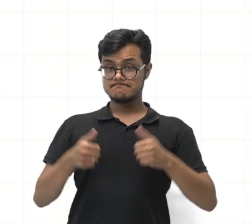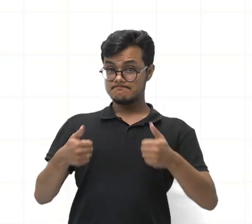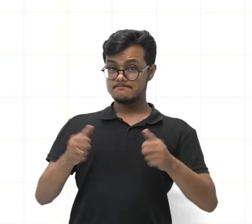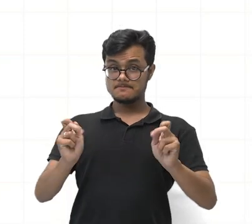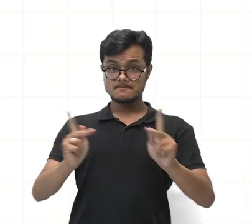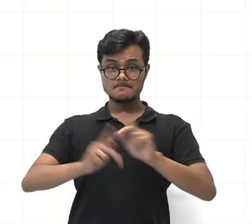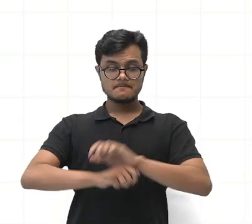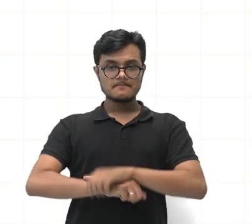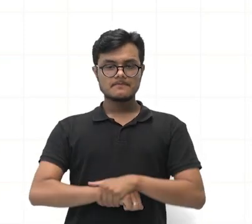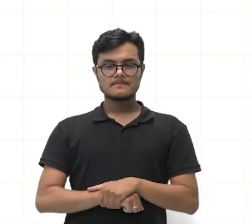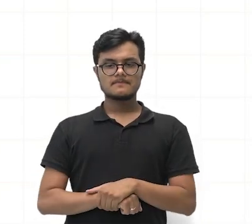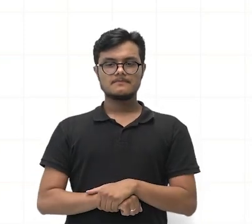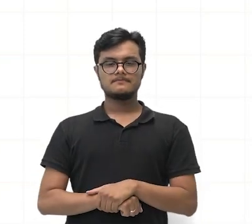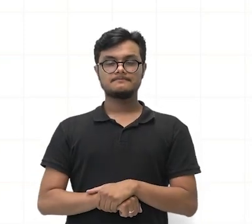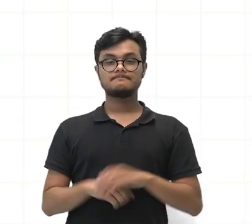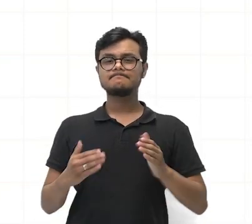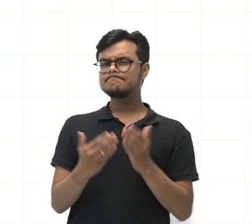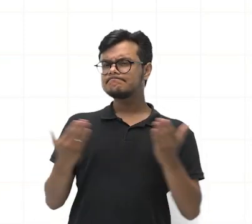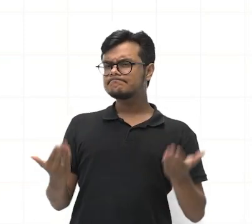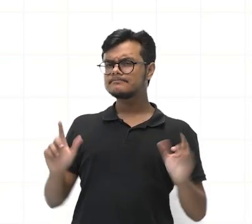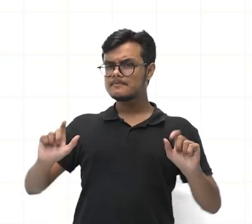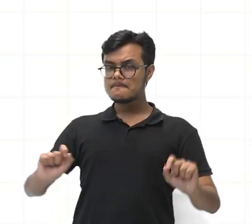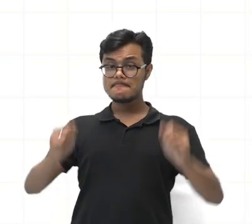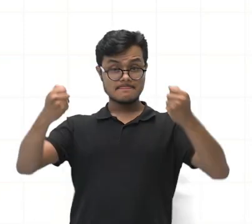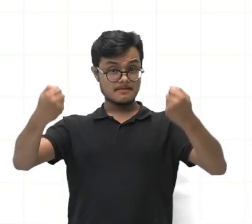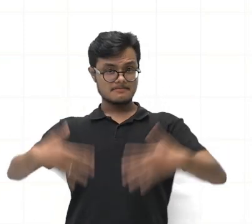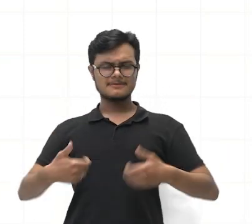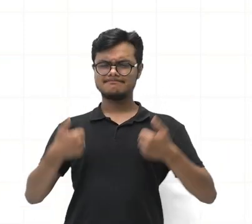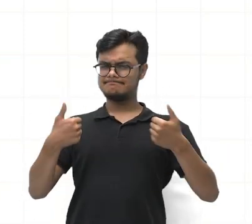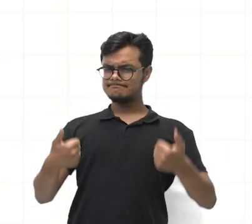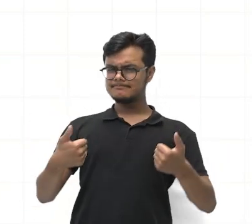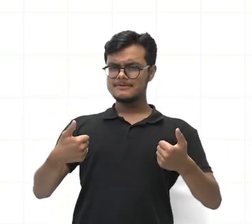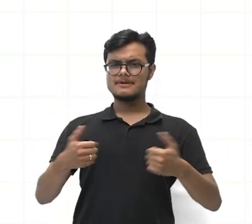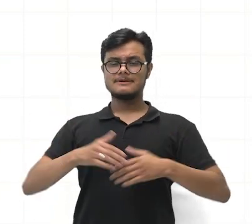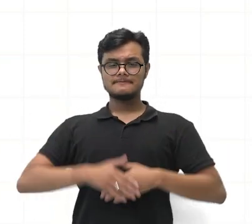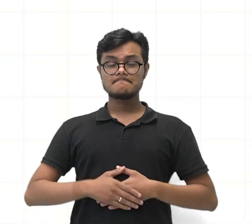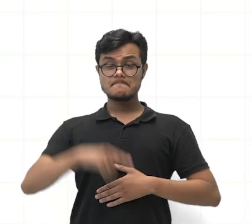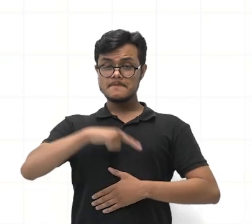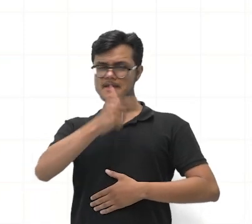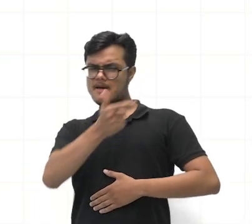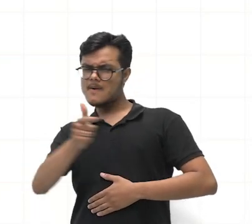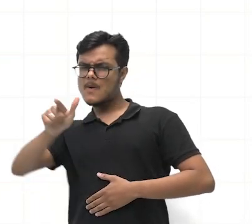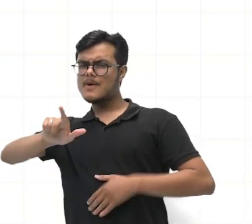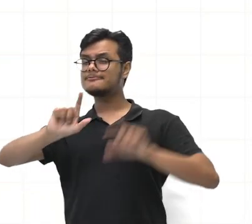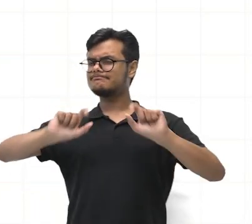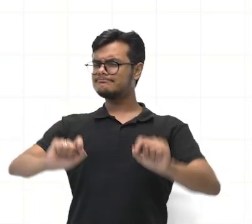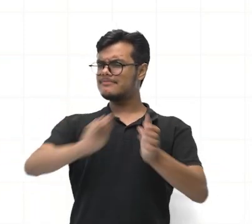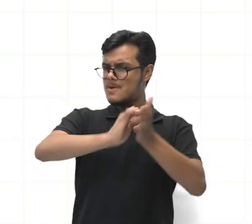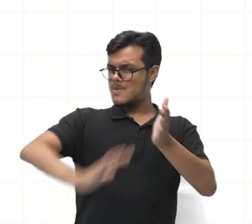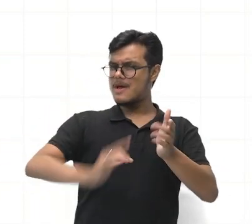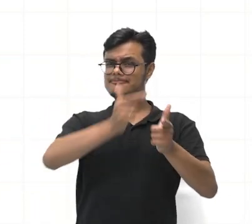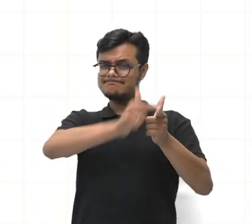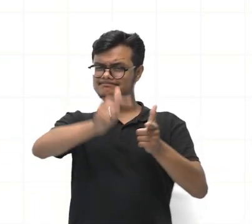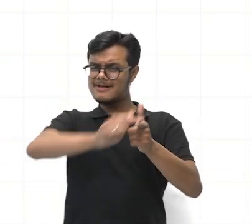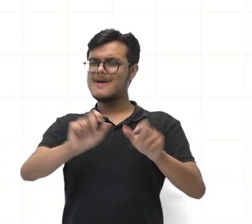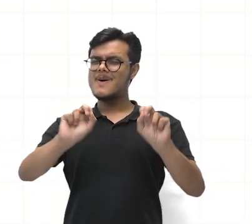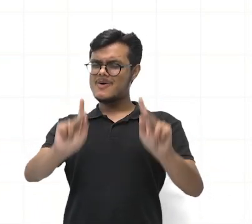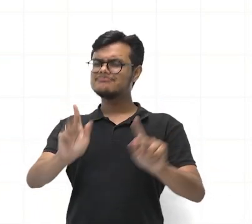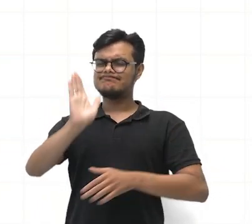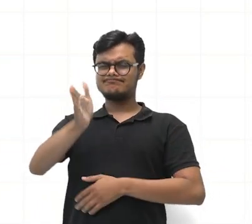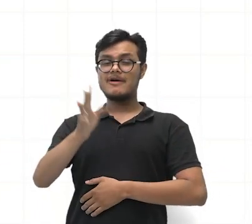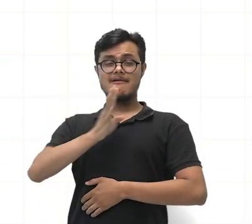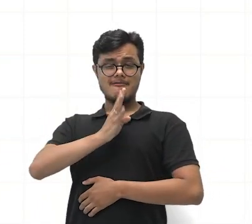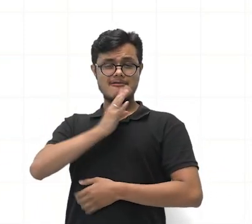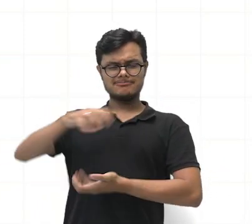Beleza? Bom, pessoal, dito isto até aqui, tem mais uma outra situação, problema. Nós já fizemos a nossa viagem pelo